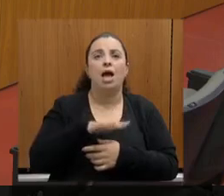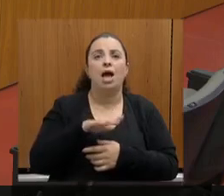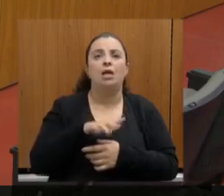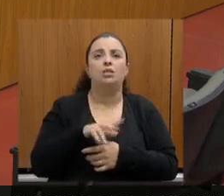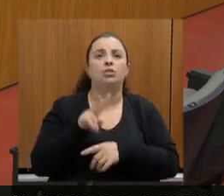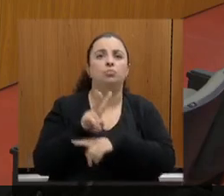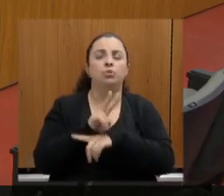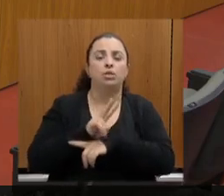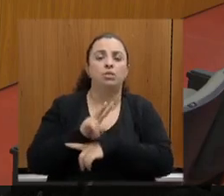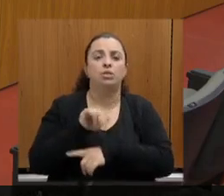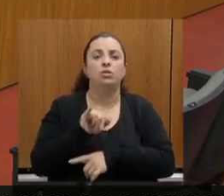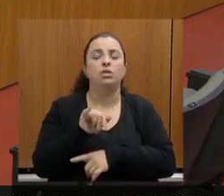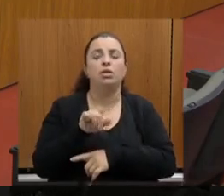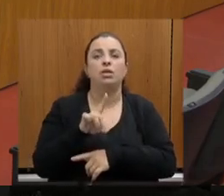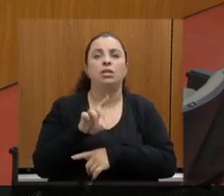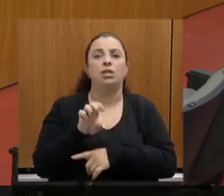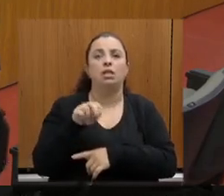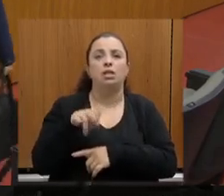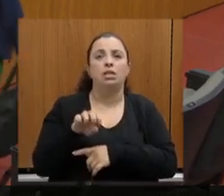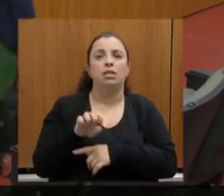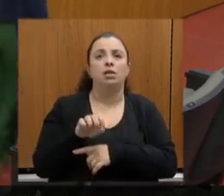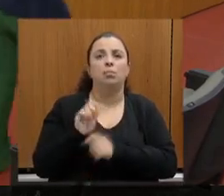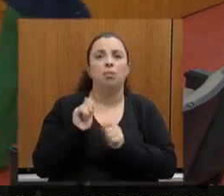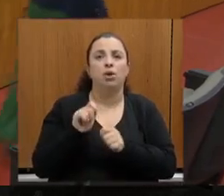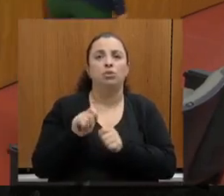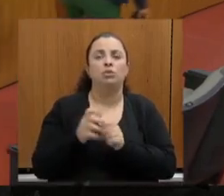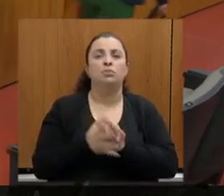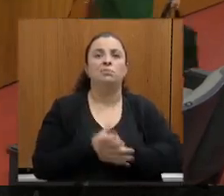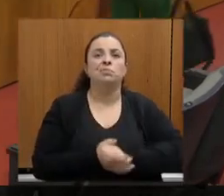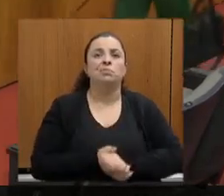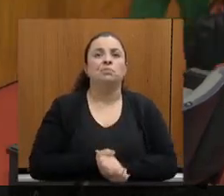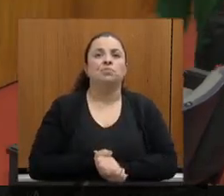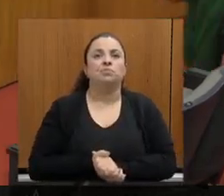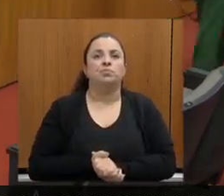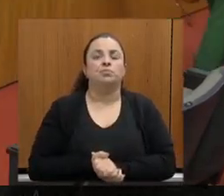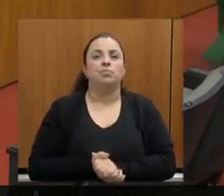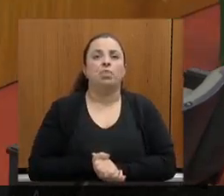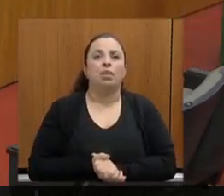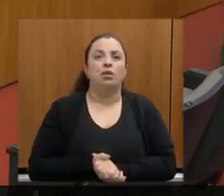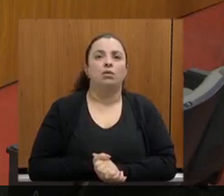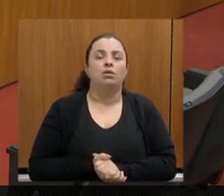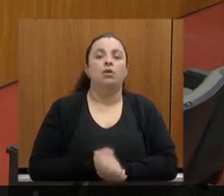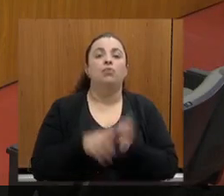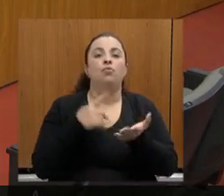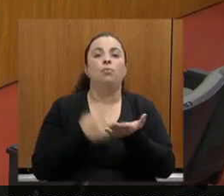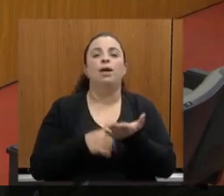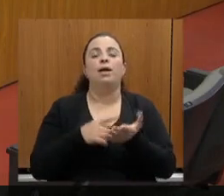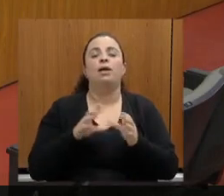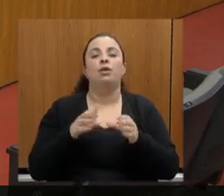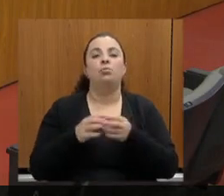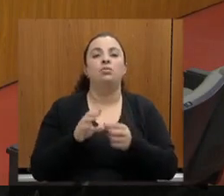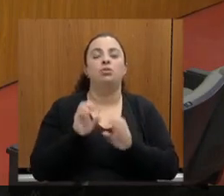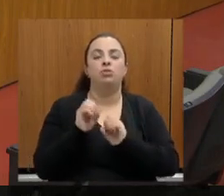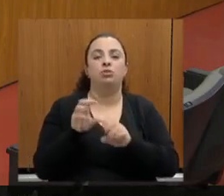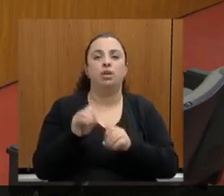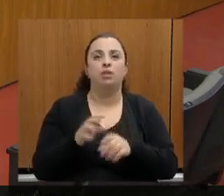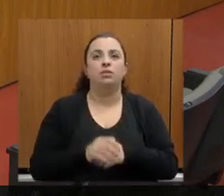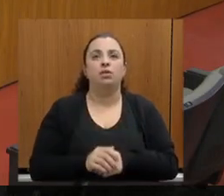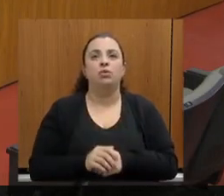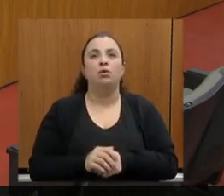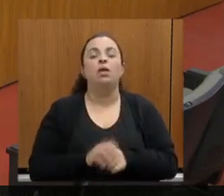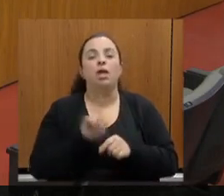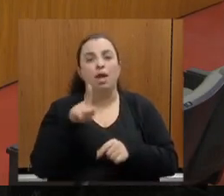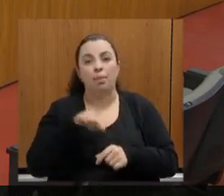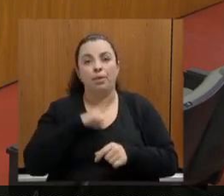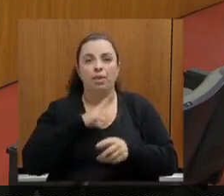abrange tudo e pode ser vou marcar na comissão de educação e o